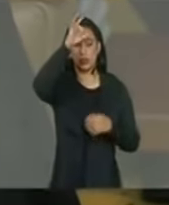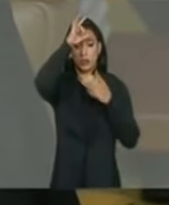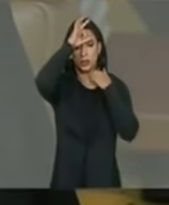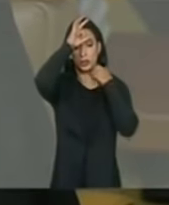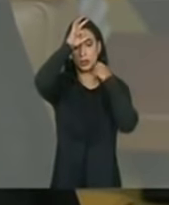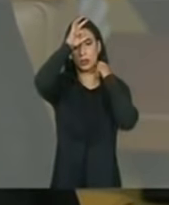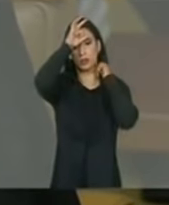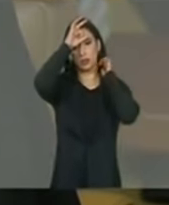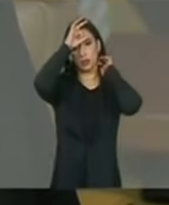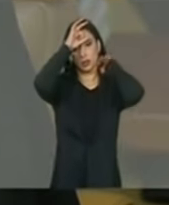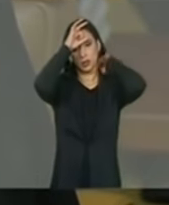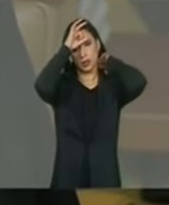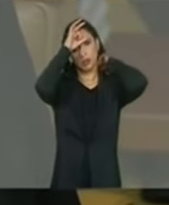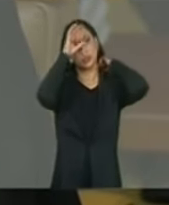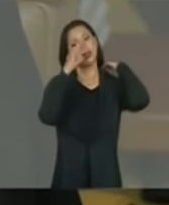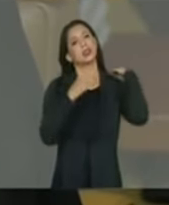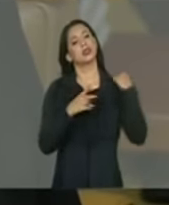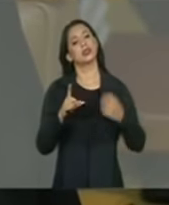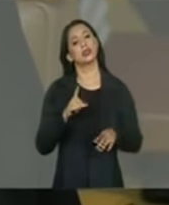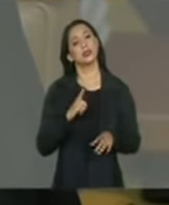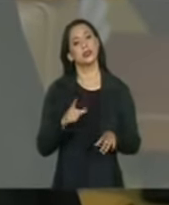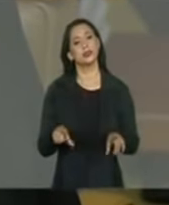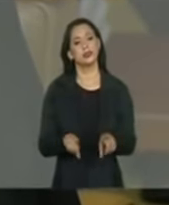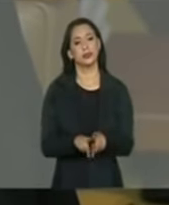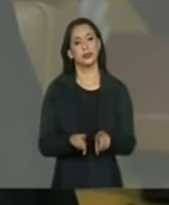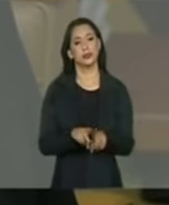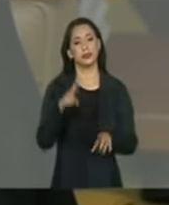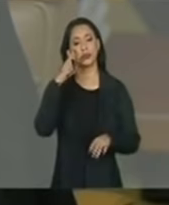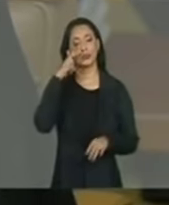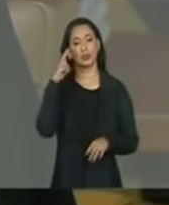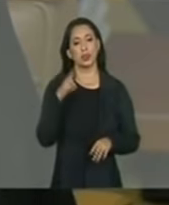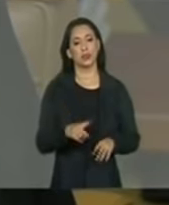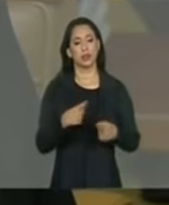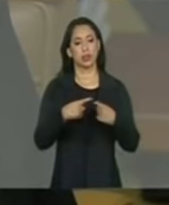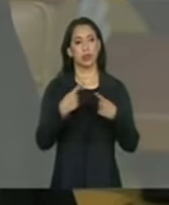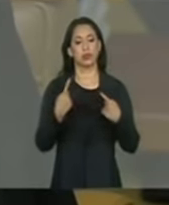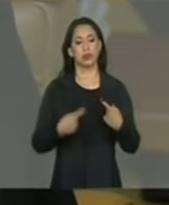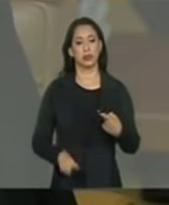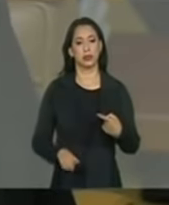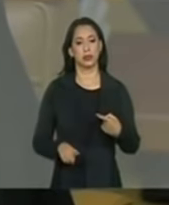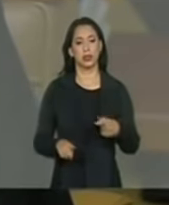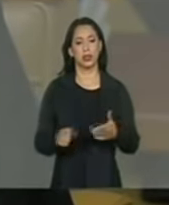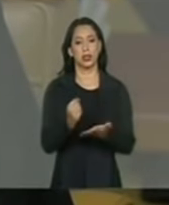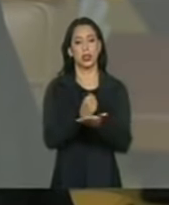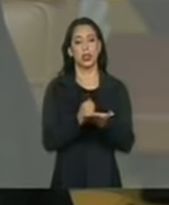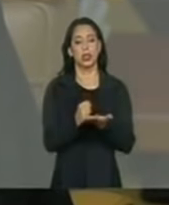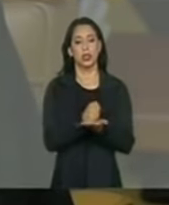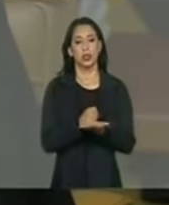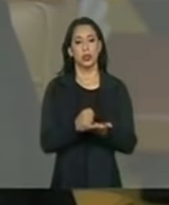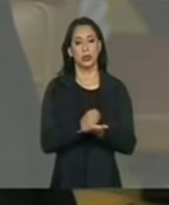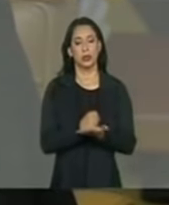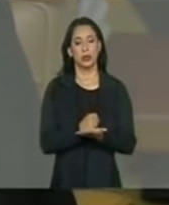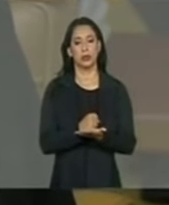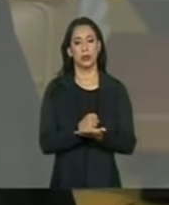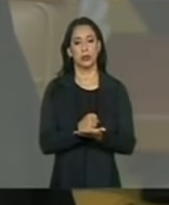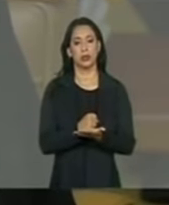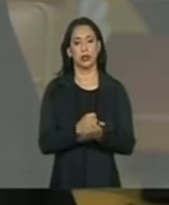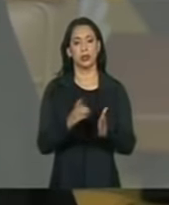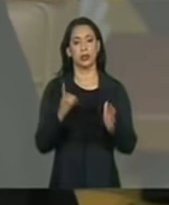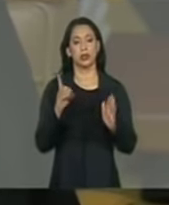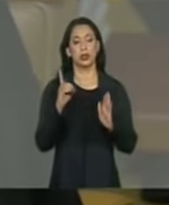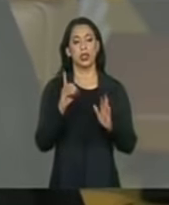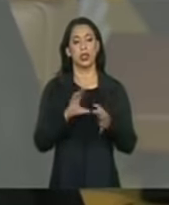por melhorar suas raízes em uma visão incompatível com os padrões e ortodoxos do regime democrático não pode